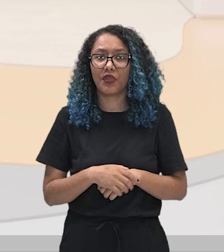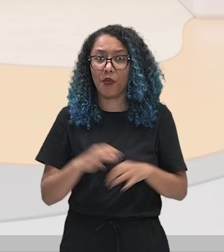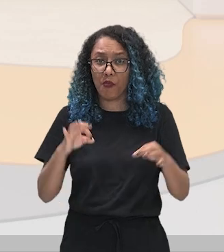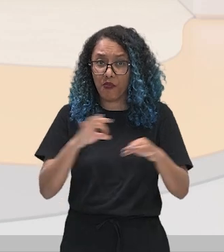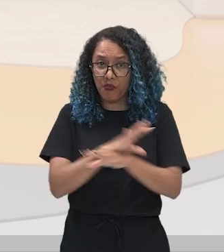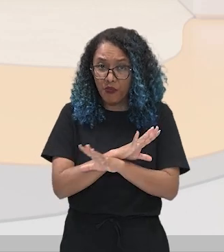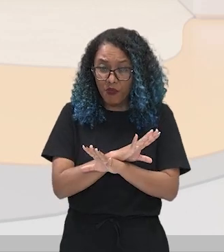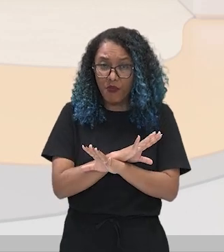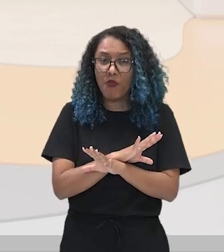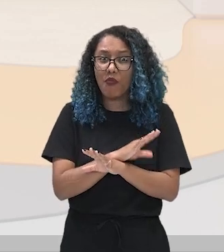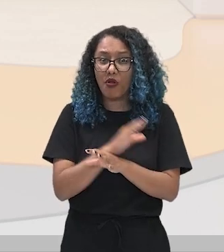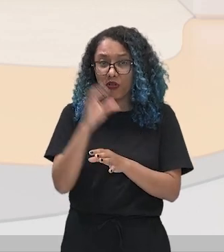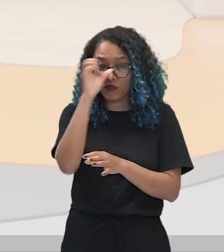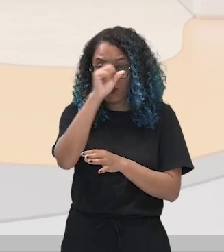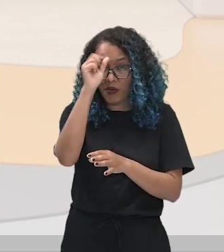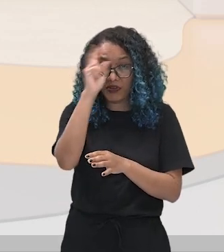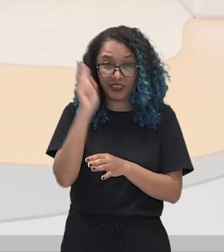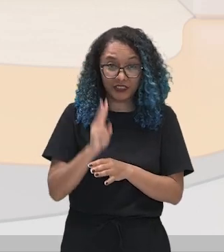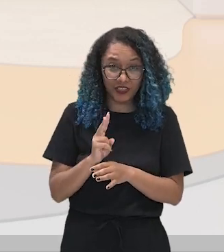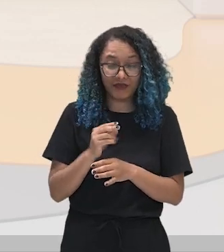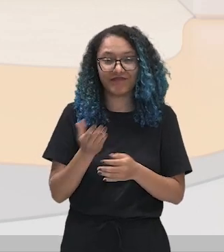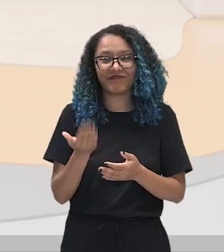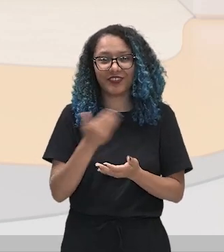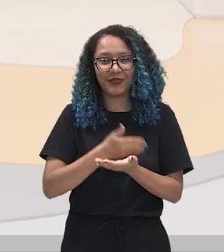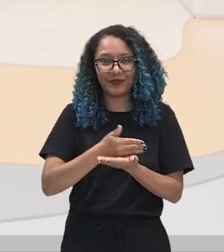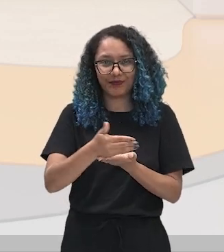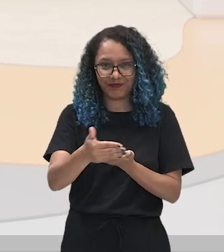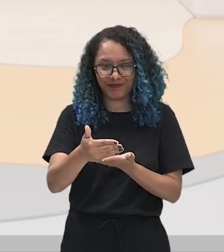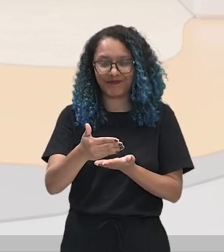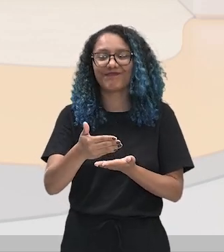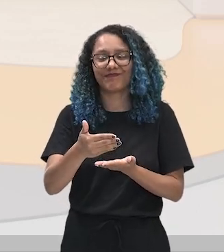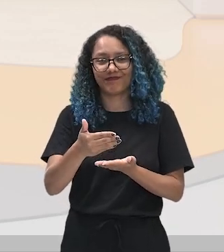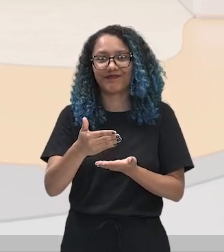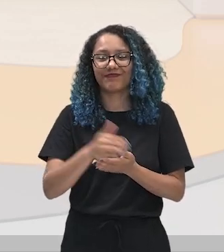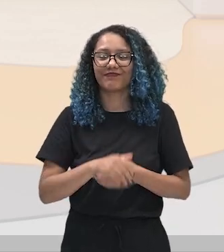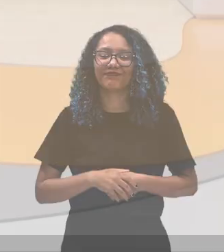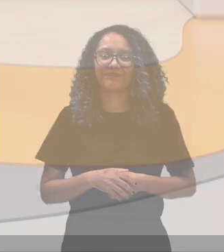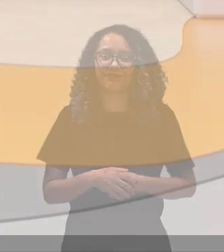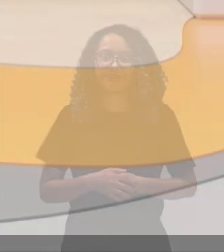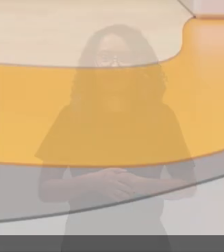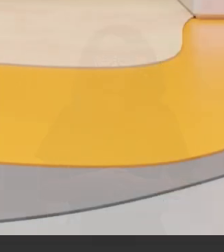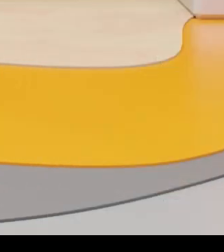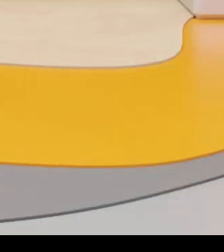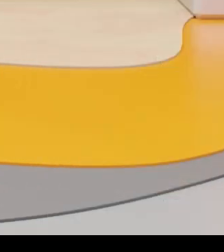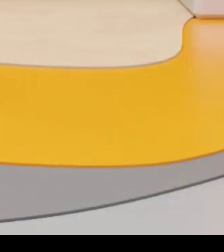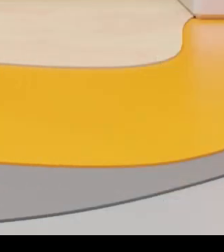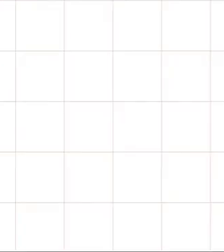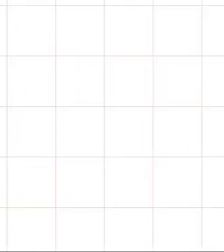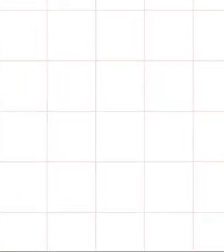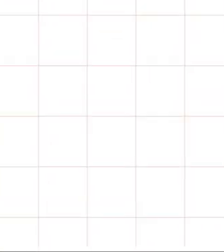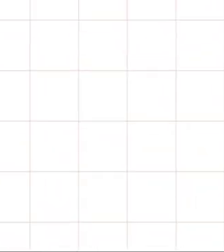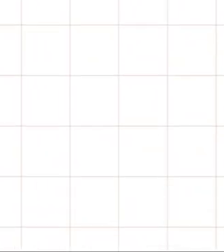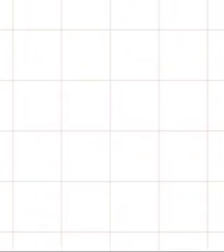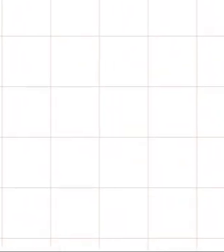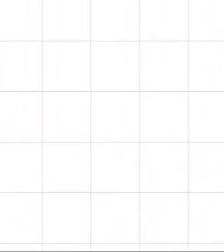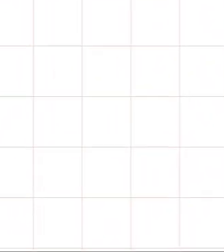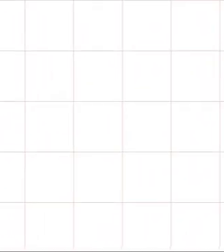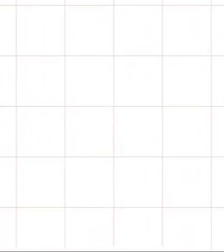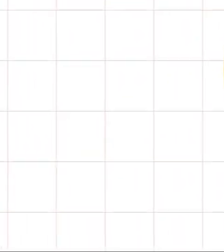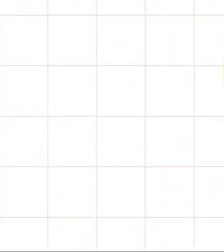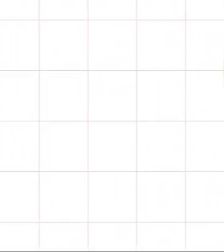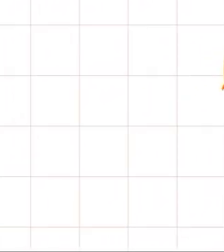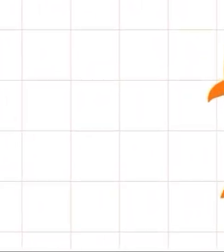essa viagem na história junto comigo? Então, vamos lá, vamos conhecer essas rotas comerciais.